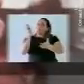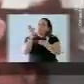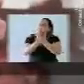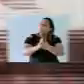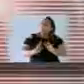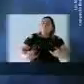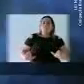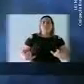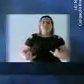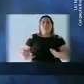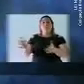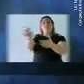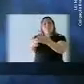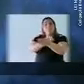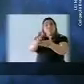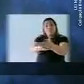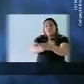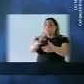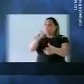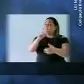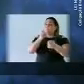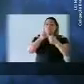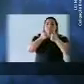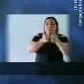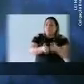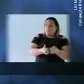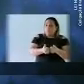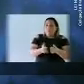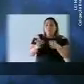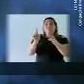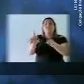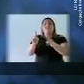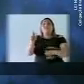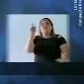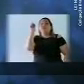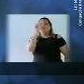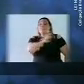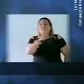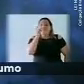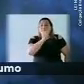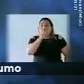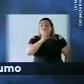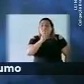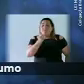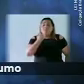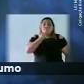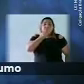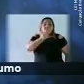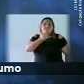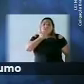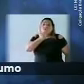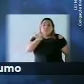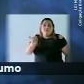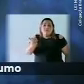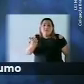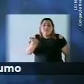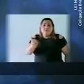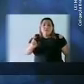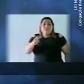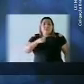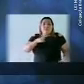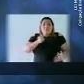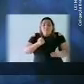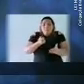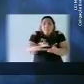Chega. O modelo deles não funcionou. Venderam ilusão. Do que adianta a pessoa ter acesso ao